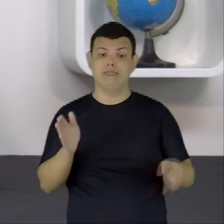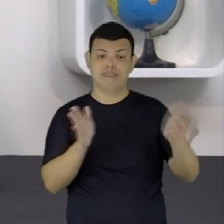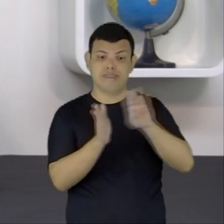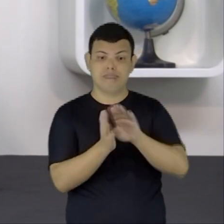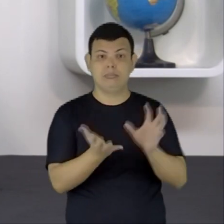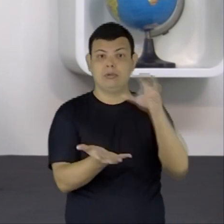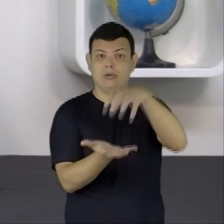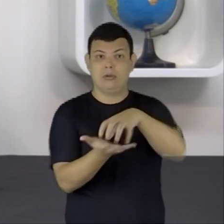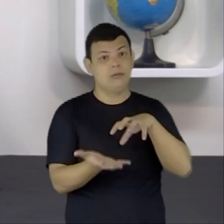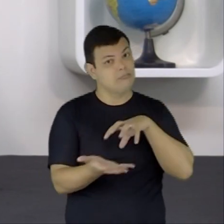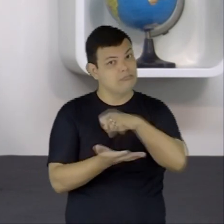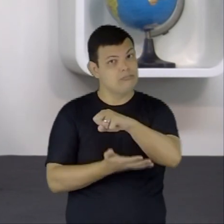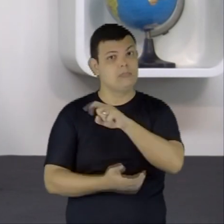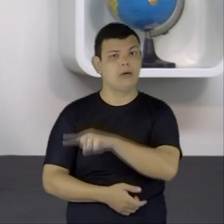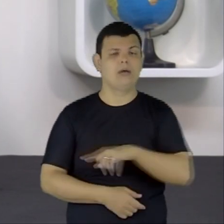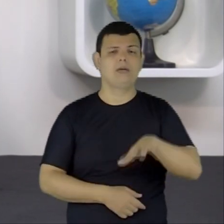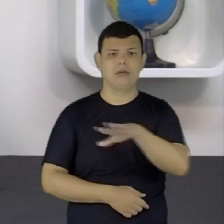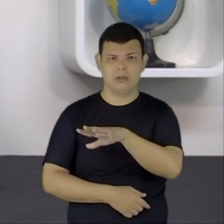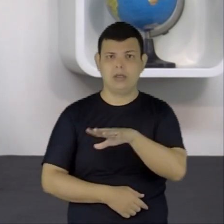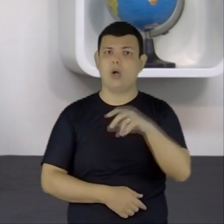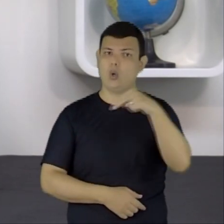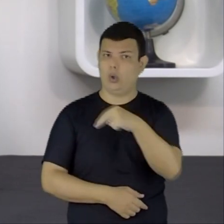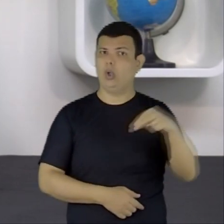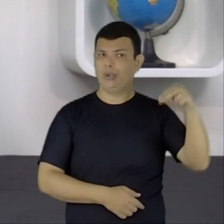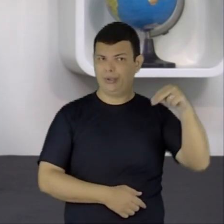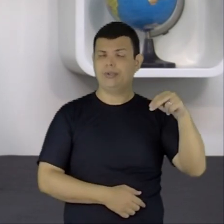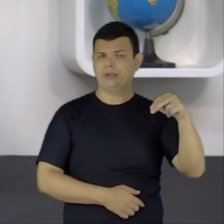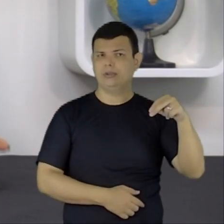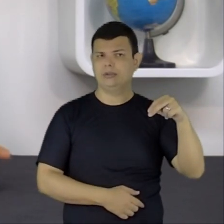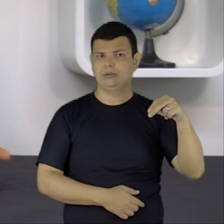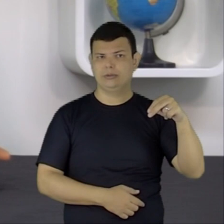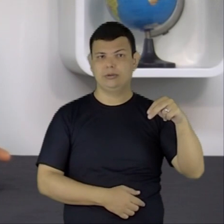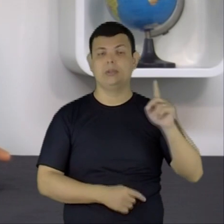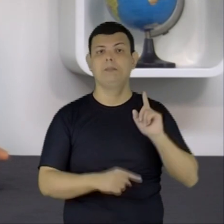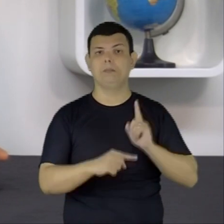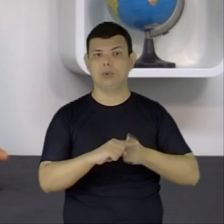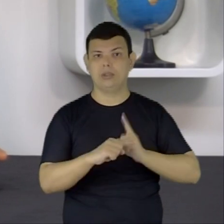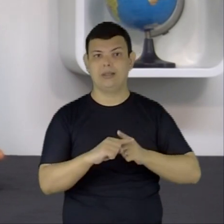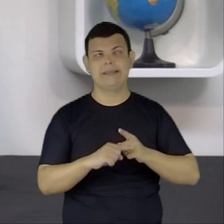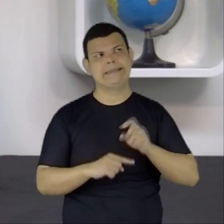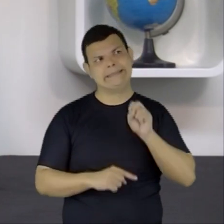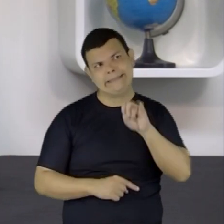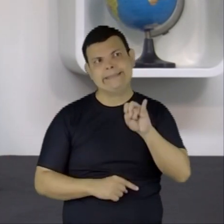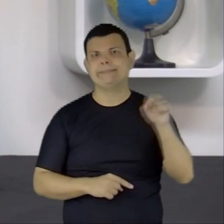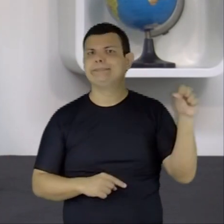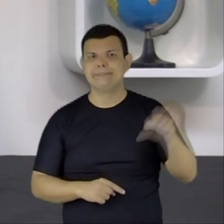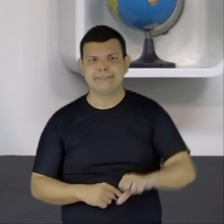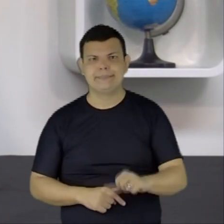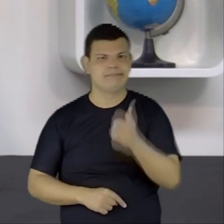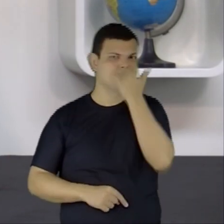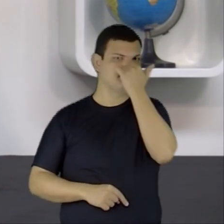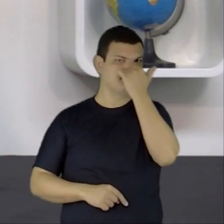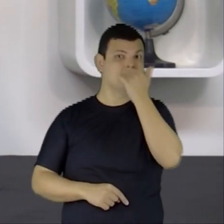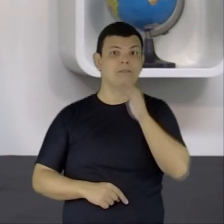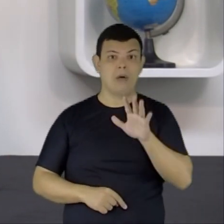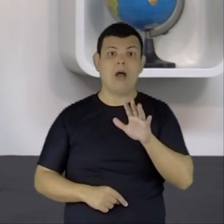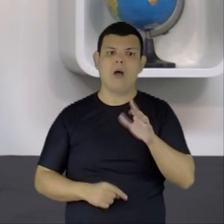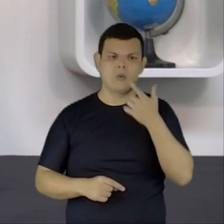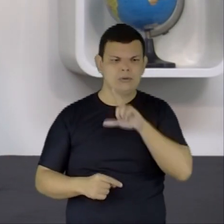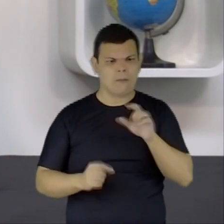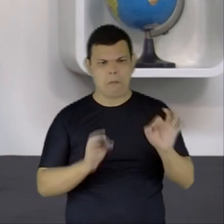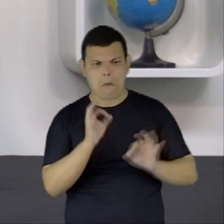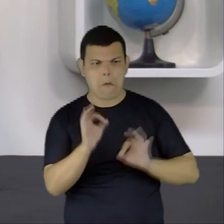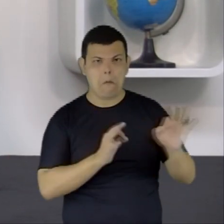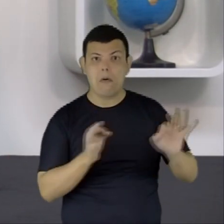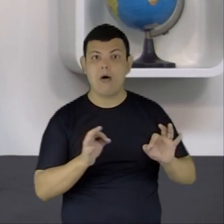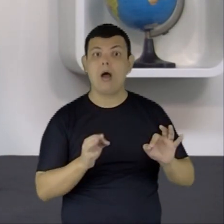região Nordeste por essas condições, né, que a gente pode considerar não tão favoráveis, mas por essas empresas foram e geraram